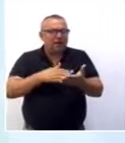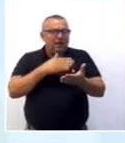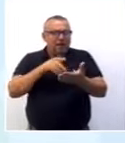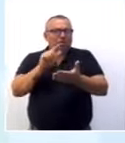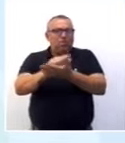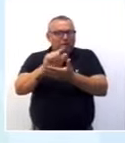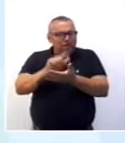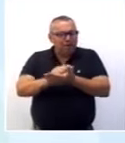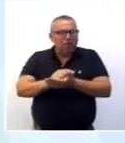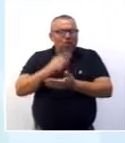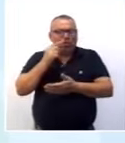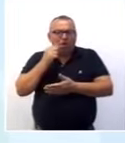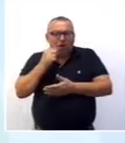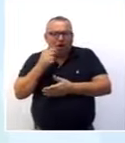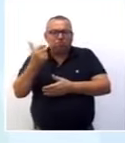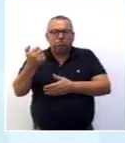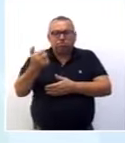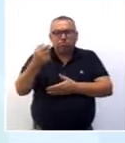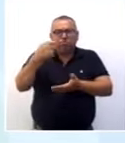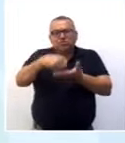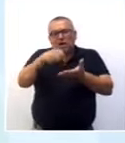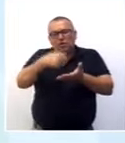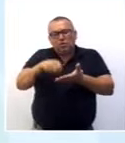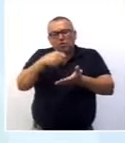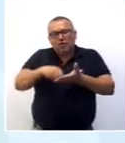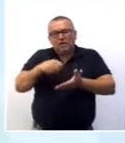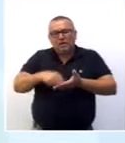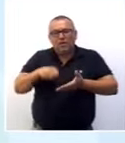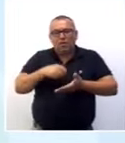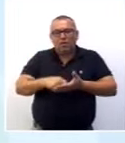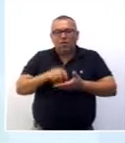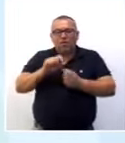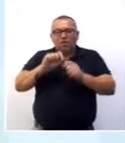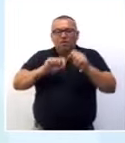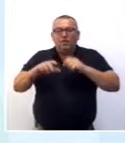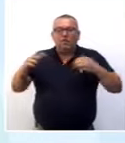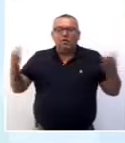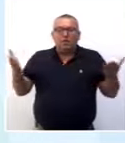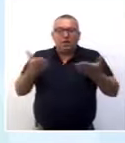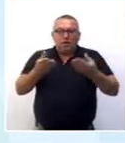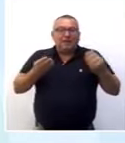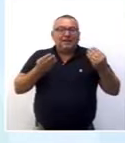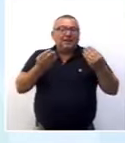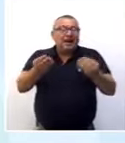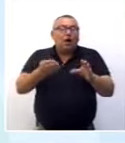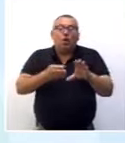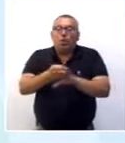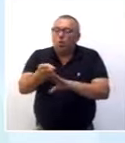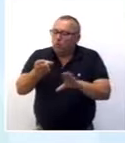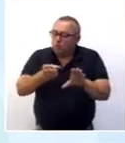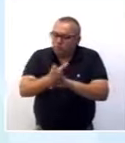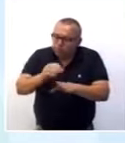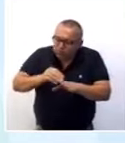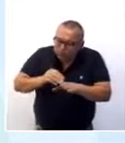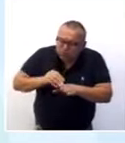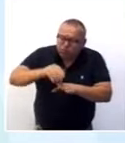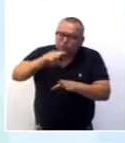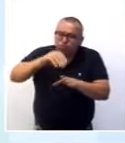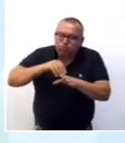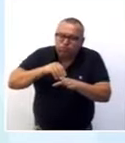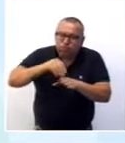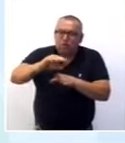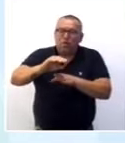já não pegaram, mas um caderno para fazer as anotações. O que eu vou fazer aqui nesse momento é dar algumas orientações para como nós